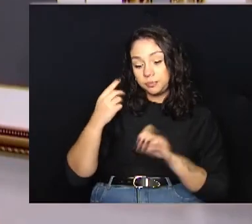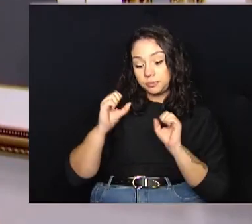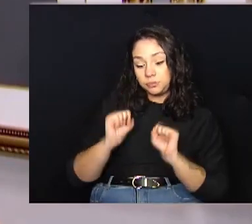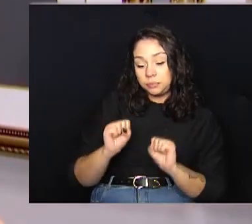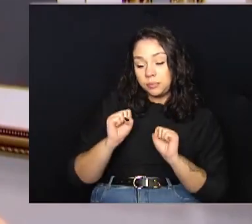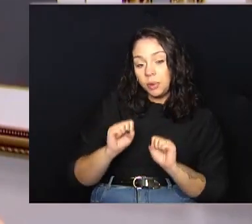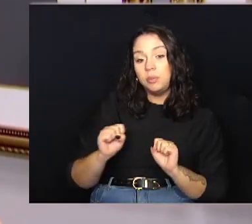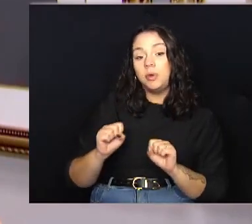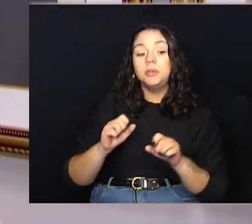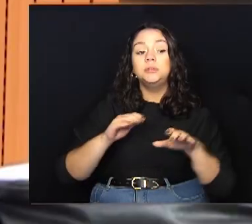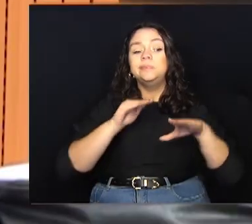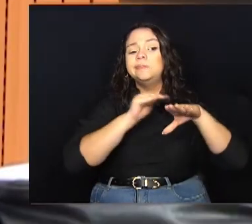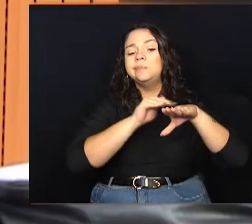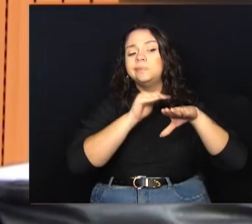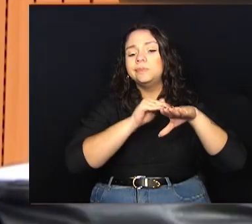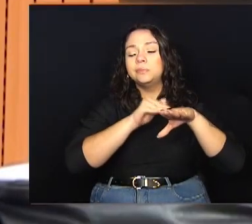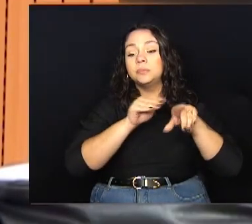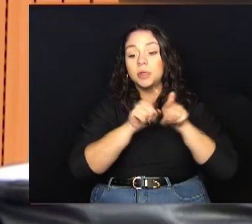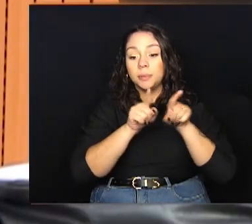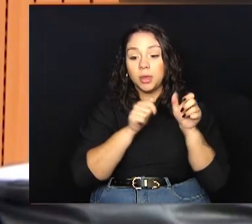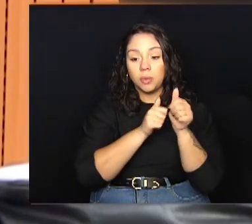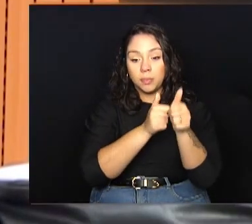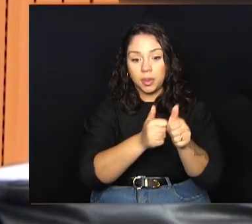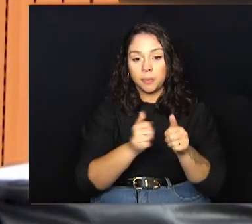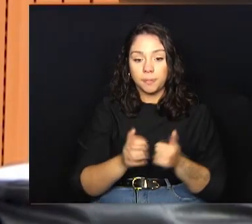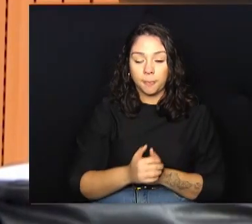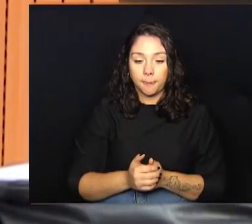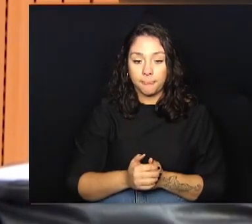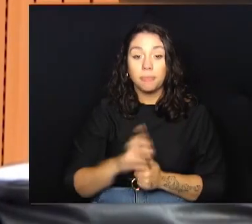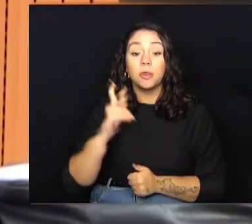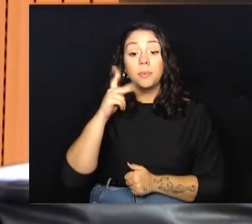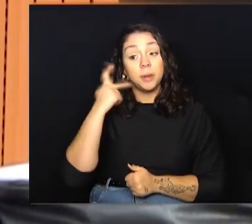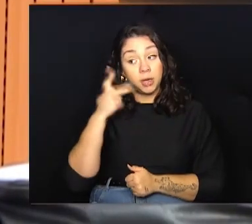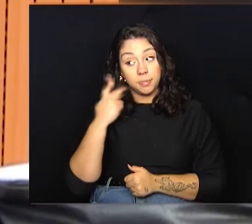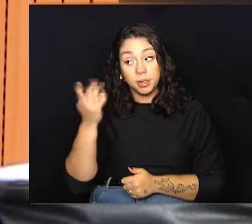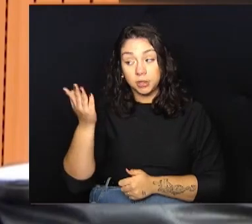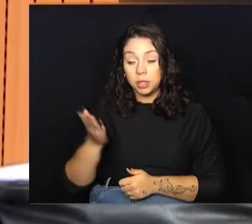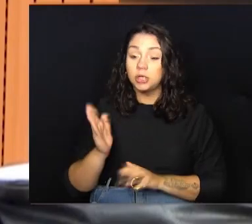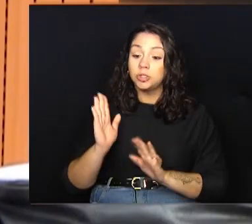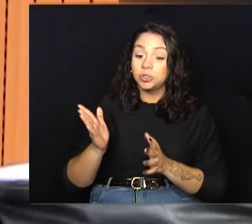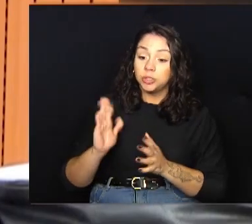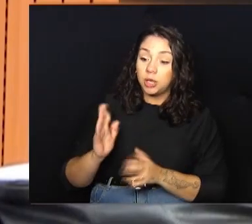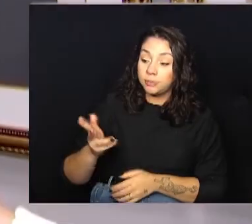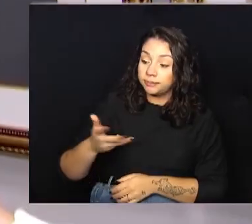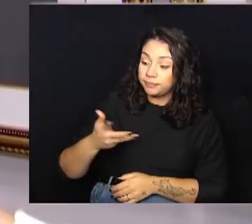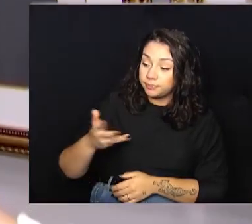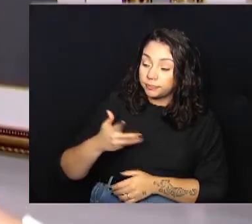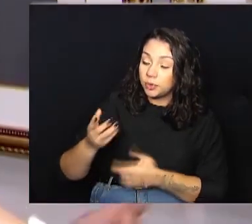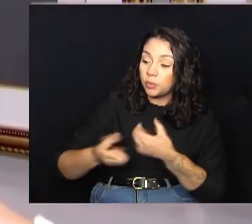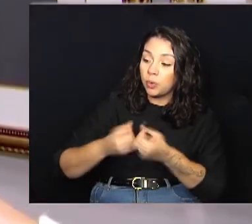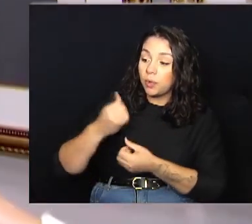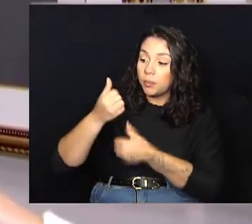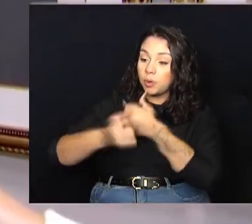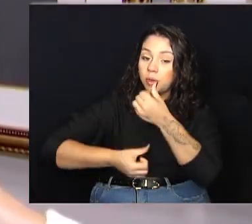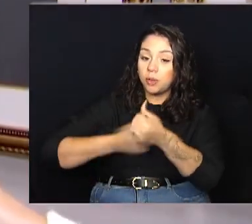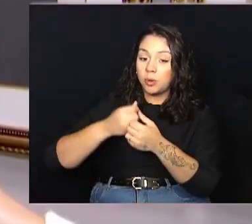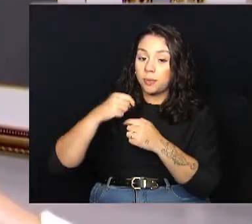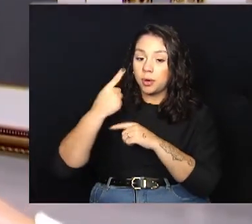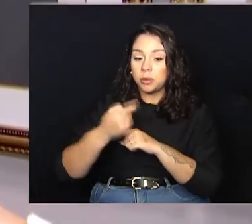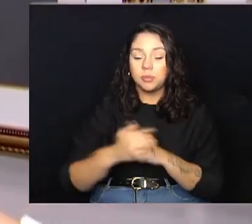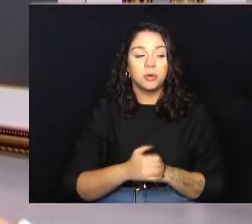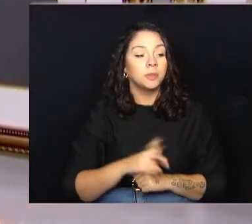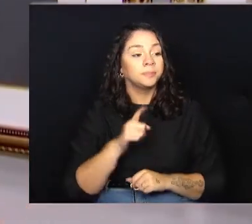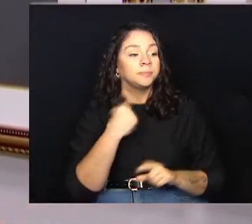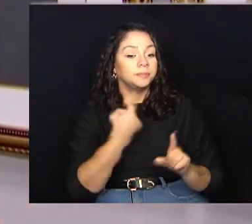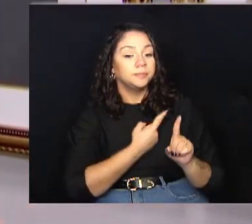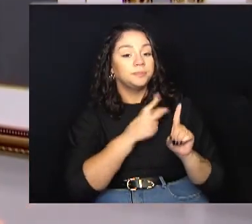cobrar e acompanhar o parla já adiantou os trabalhos para o próximo semestre a perspectiva é